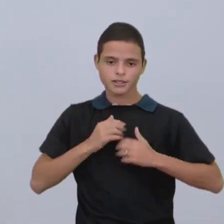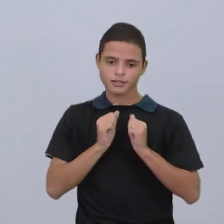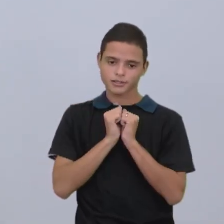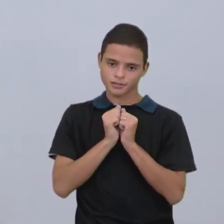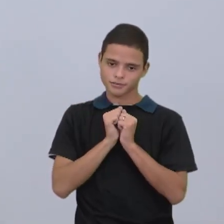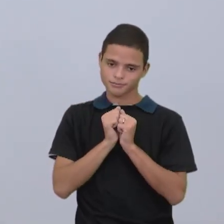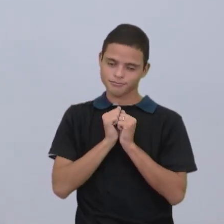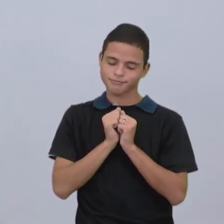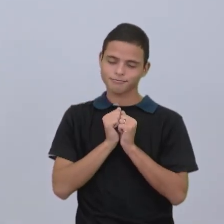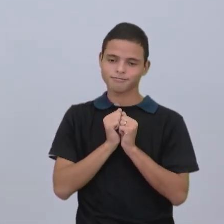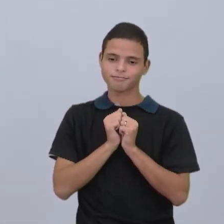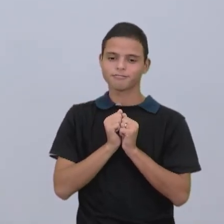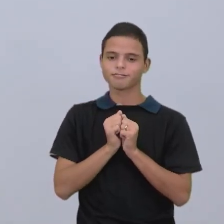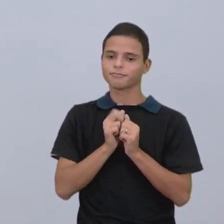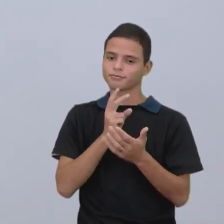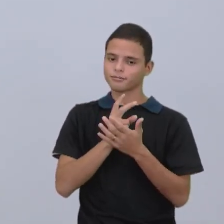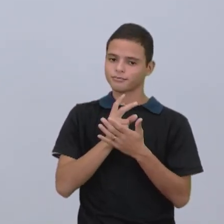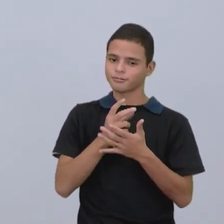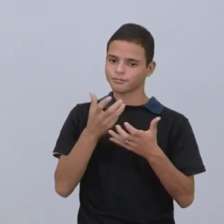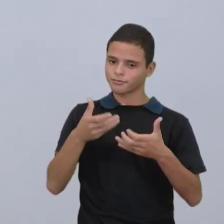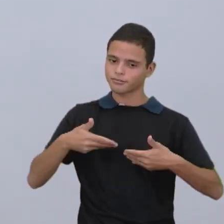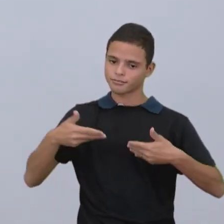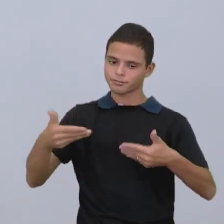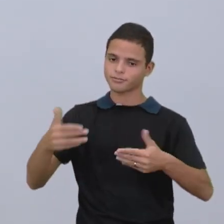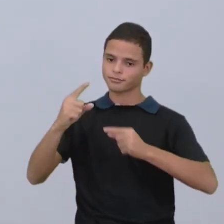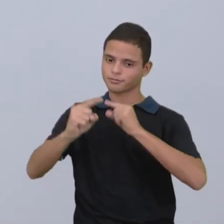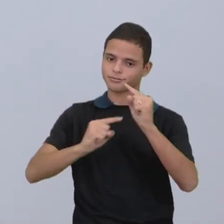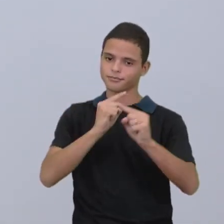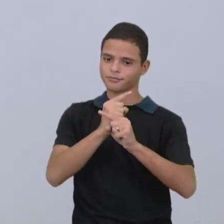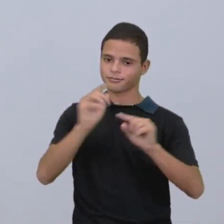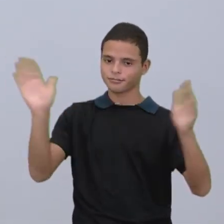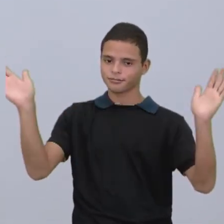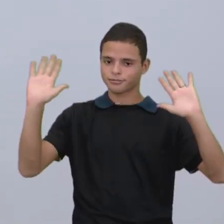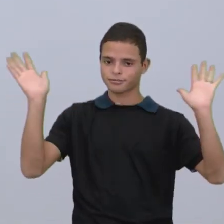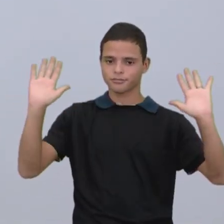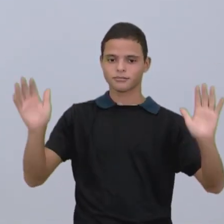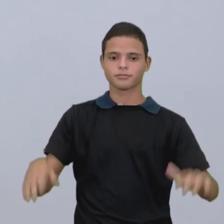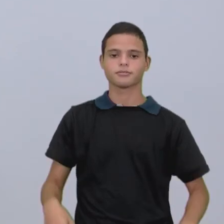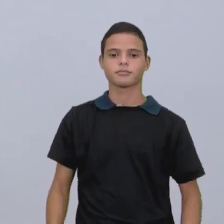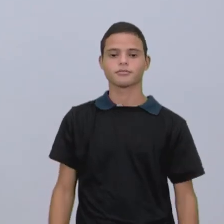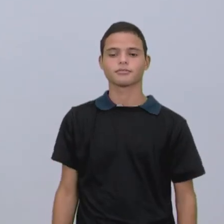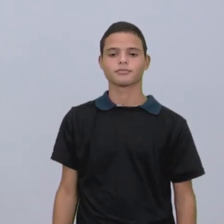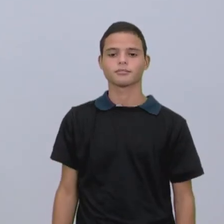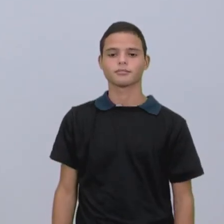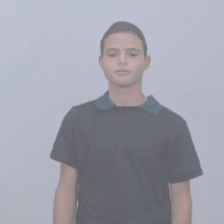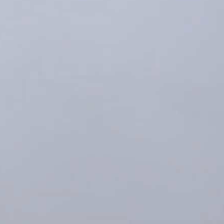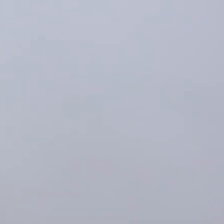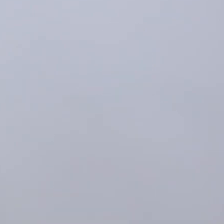aula diferente. Então, sempre que quiser, me convide. E até uma próxima. Valeu. Tchau, tchau, pessoal.